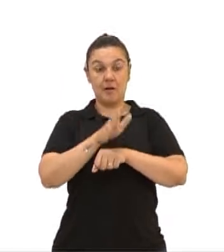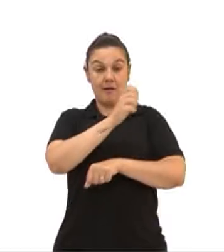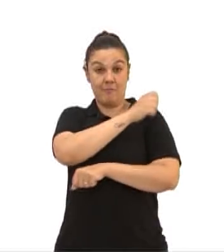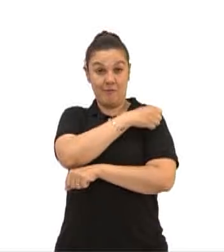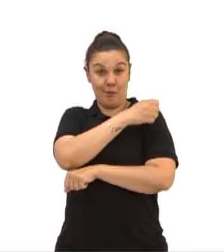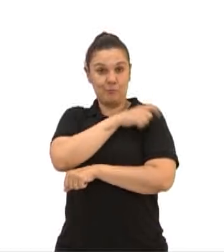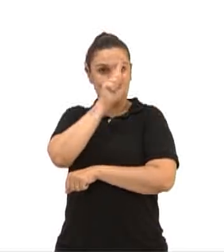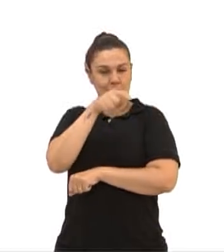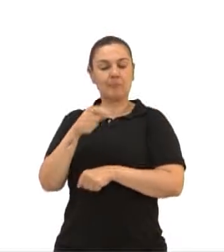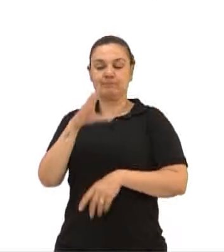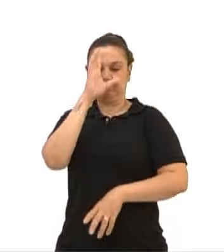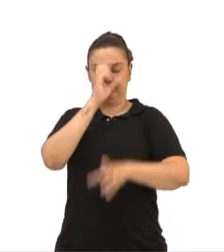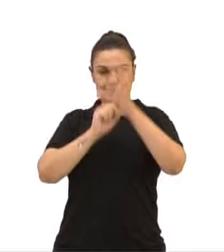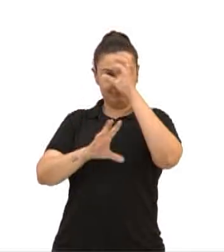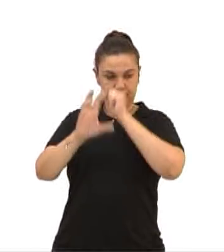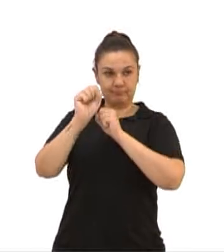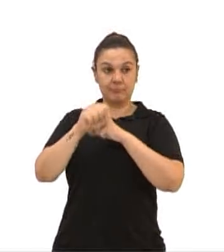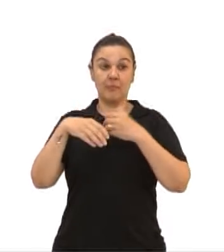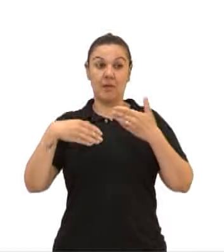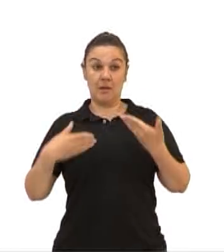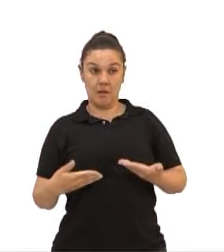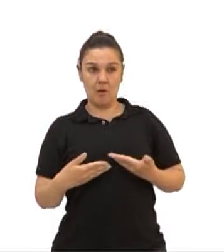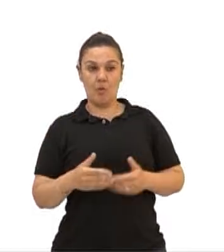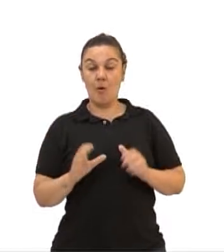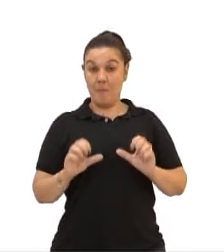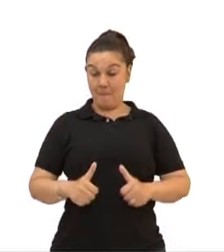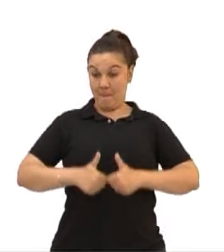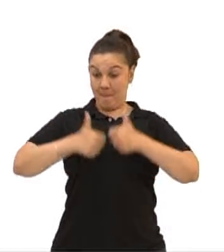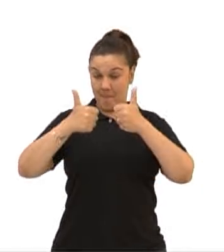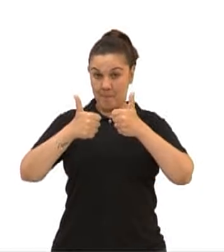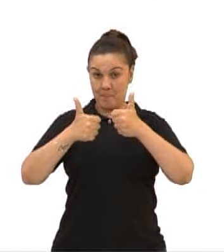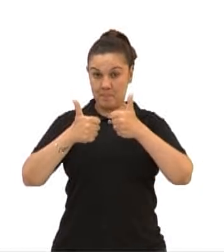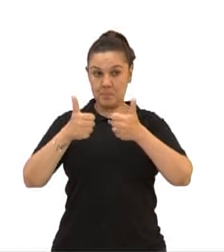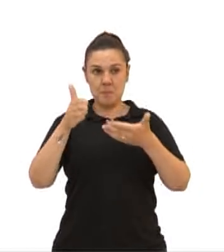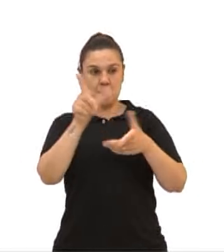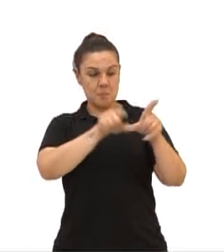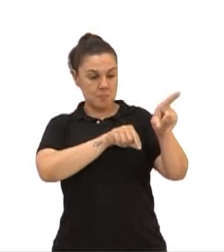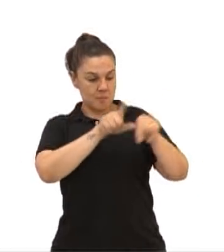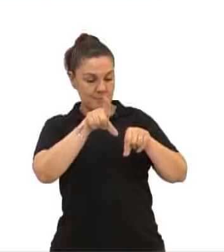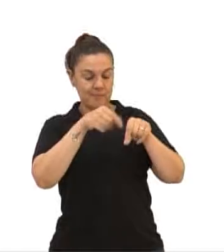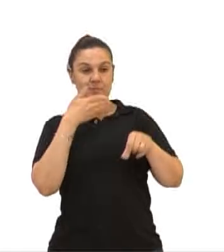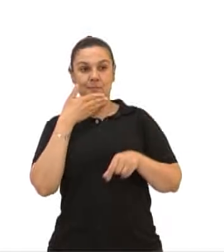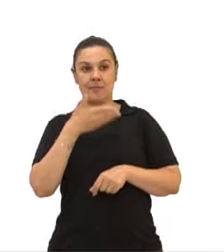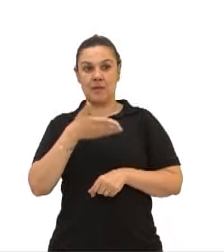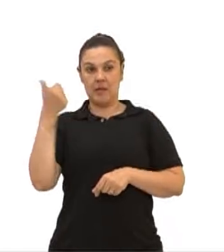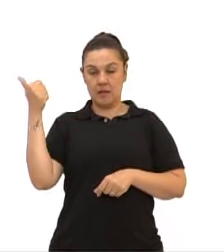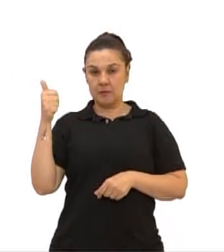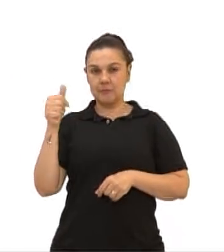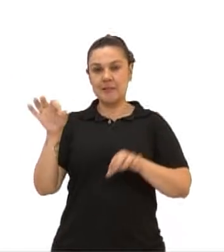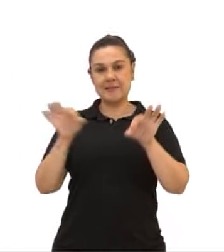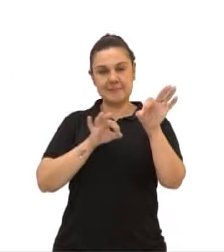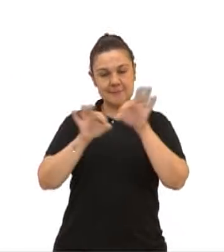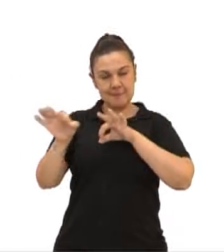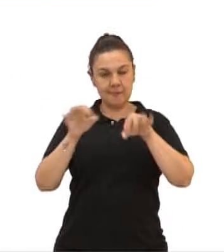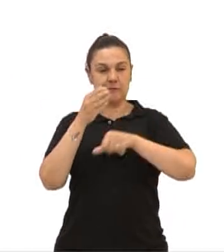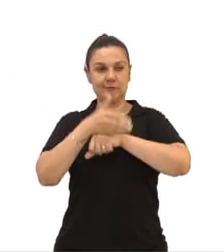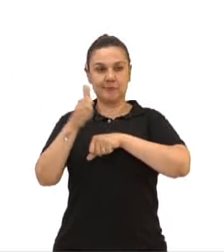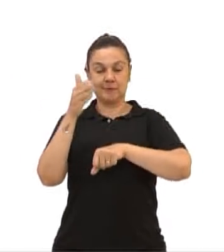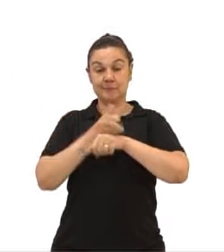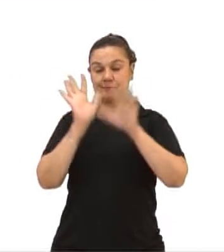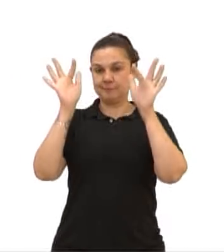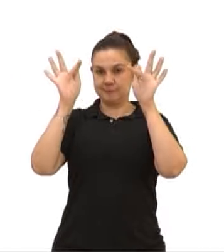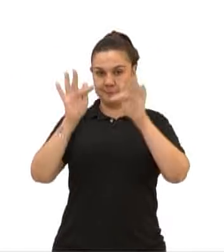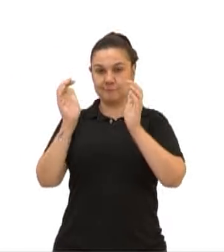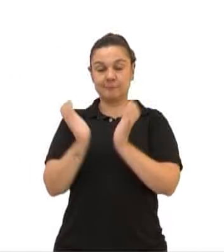aluno-atleta, com os princípios rendimento máximo, seleção dos melhores, técnica, treinamento,